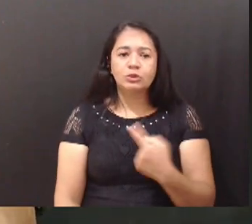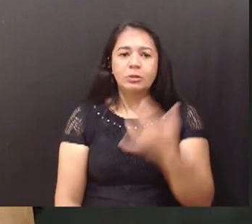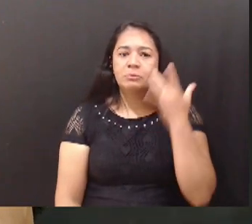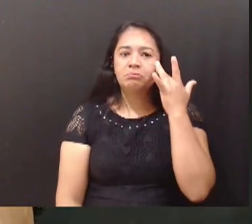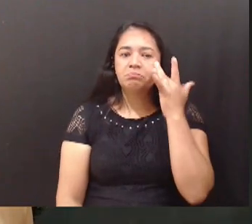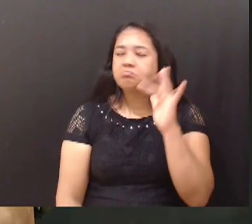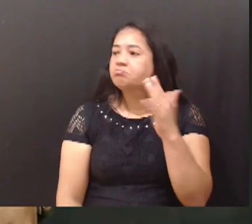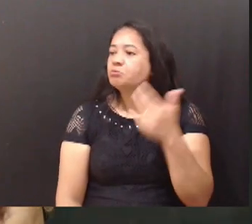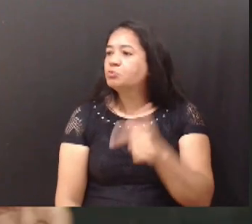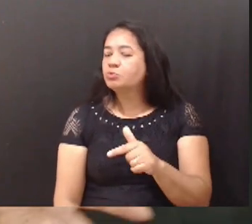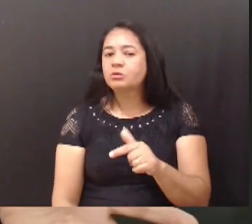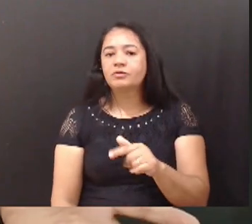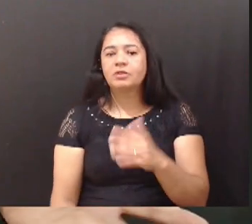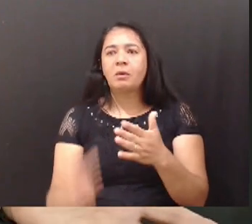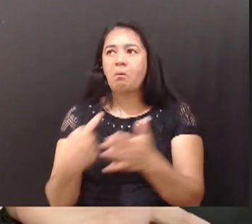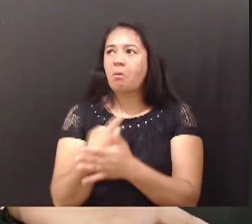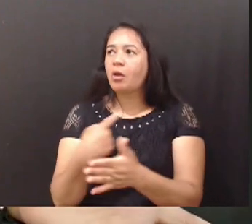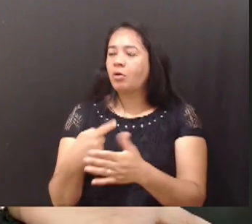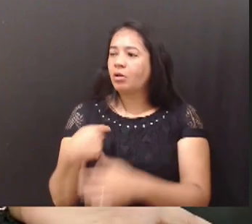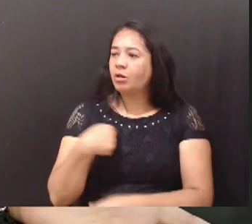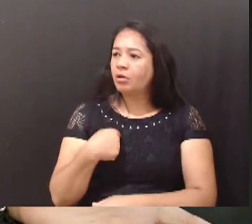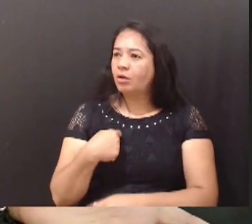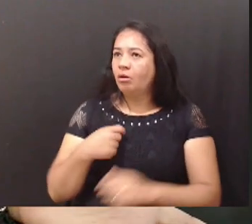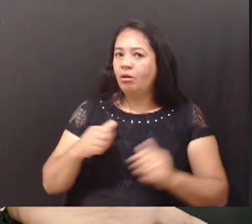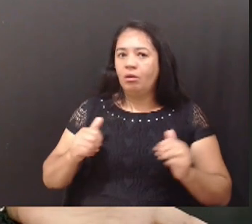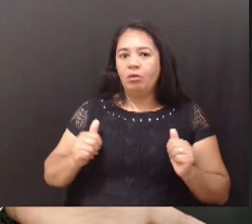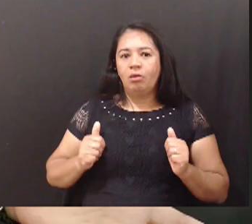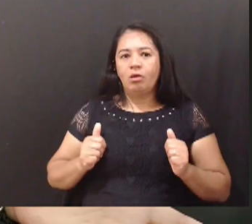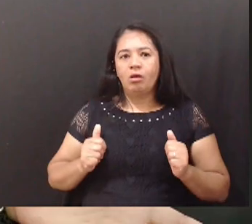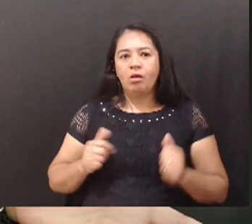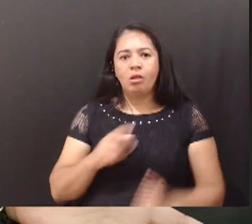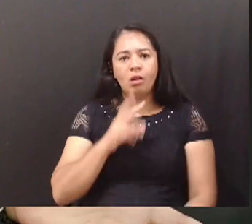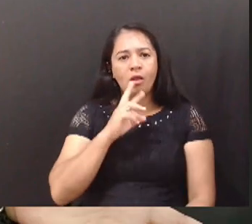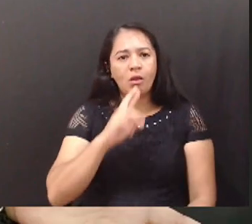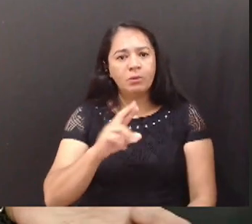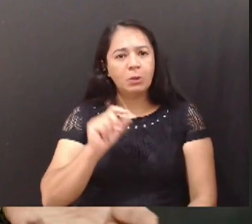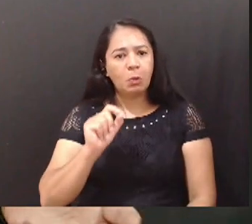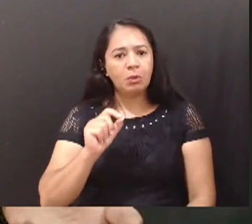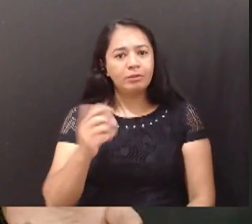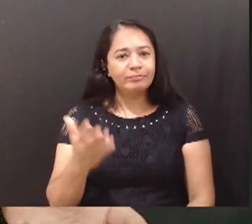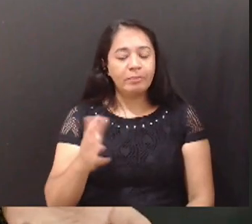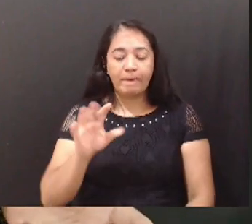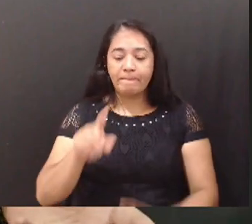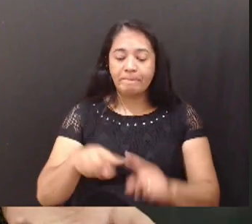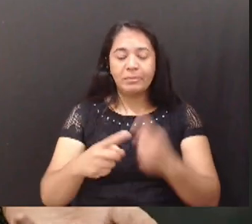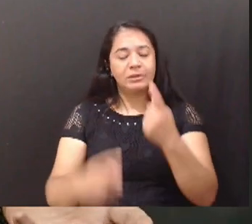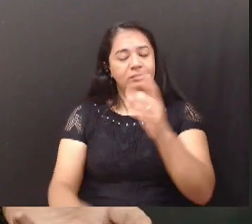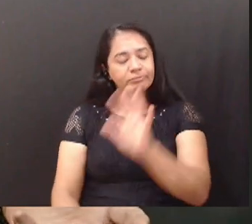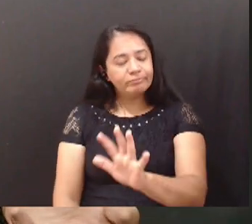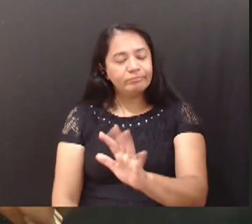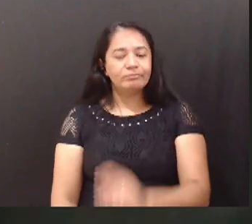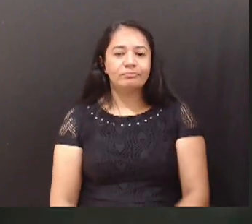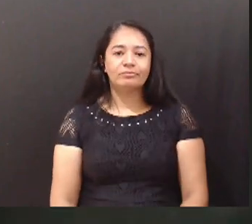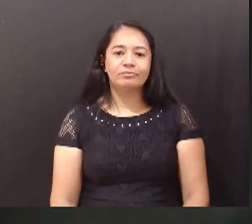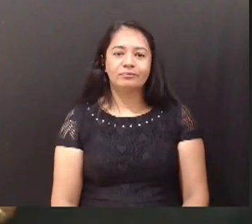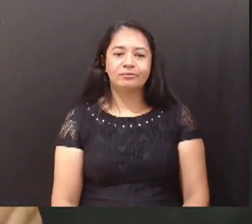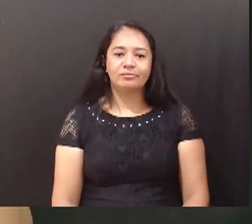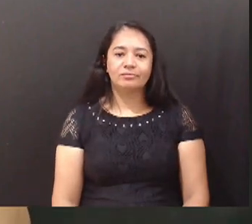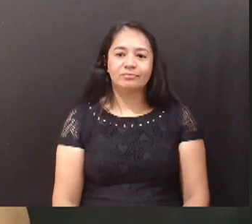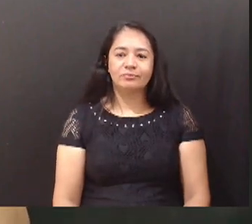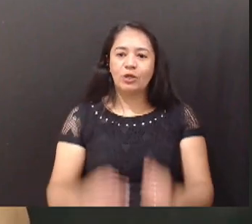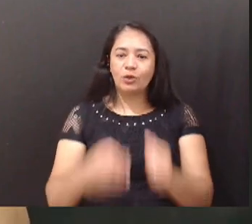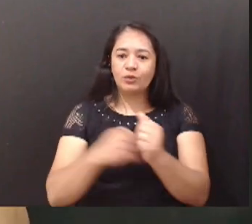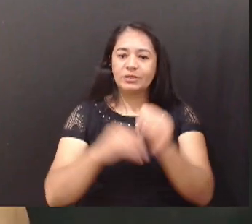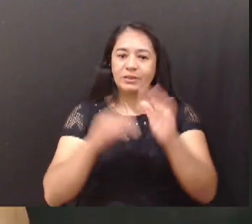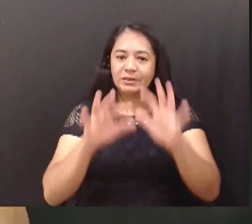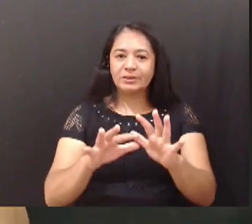perguntas para mim aqui que, tipo assim, eu fiquei, tipo, vou responder o quê? Né? Mas é isso, é aí que tá o negócio, sabe?